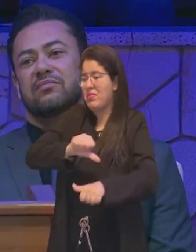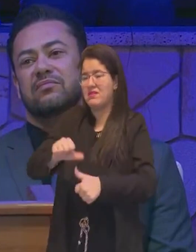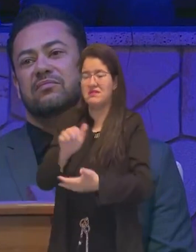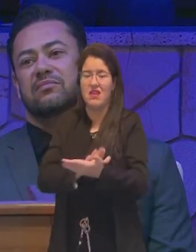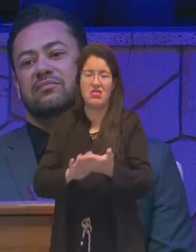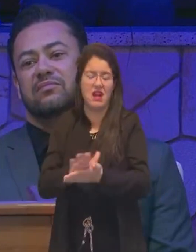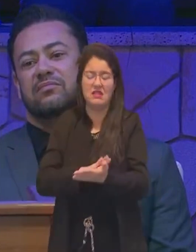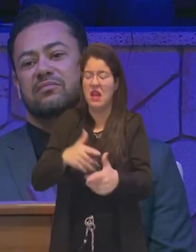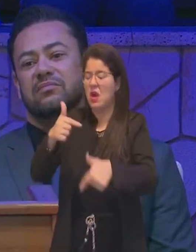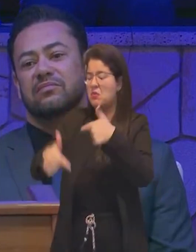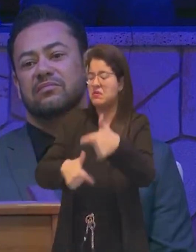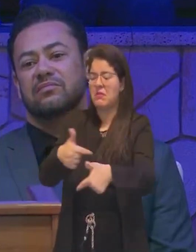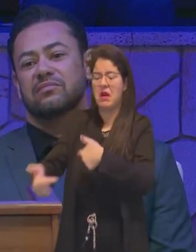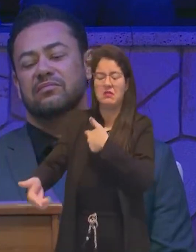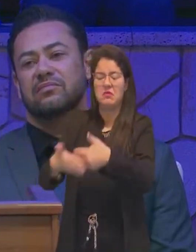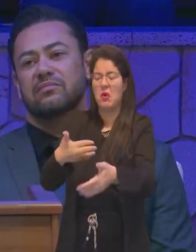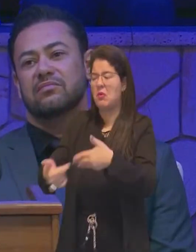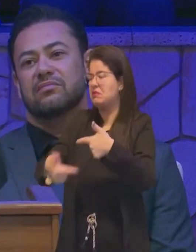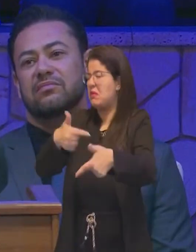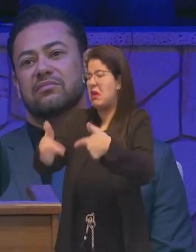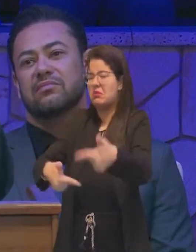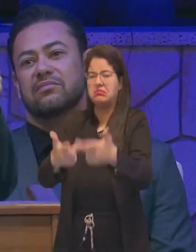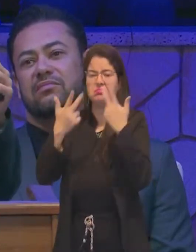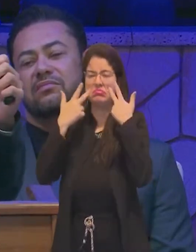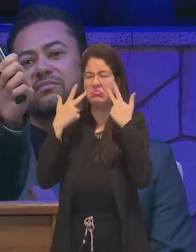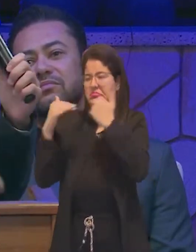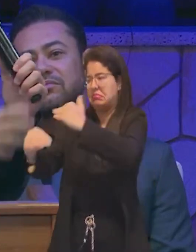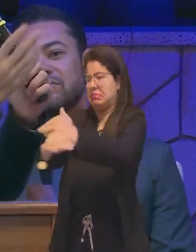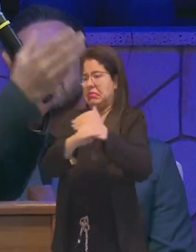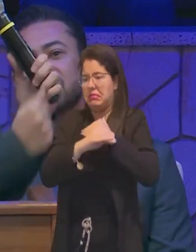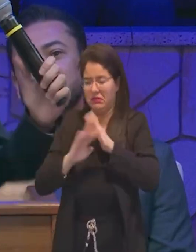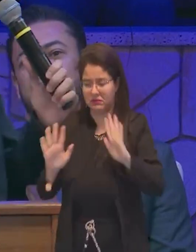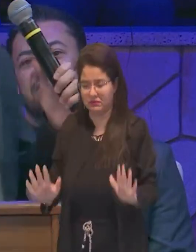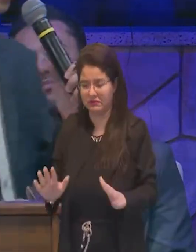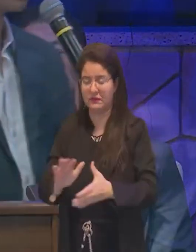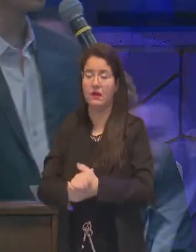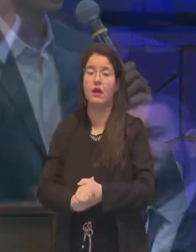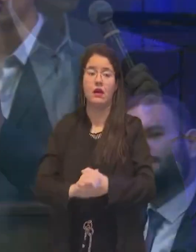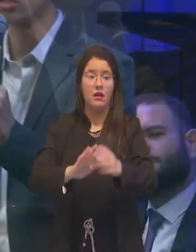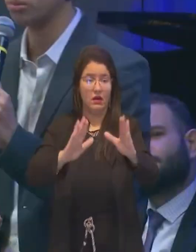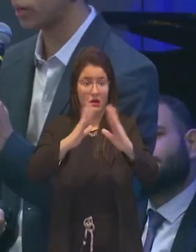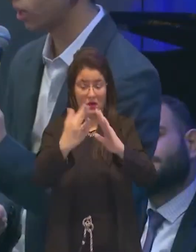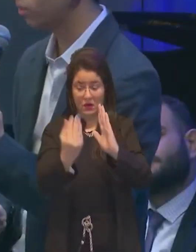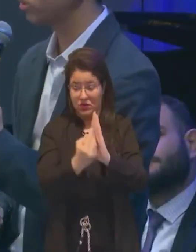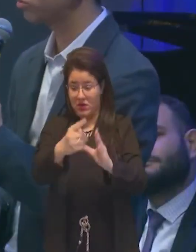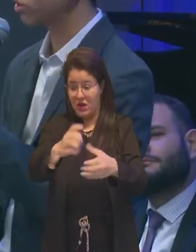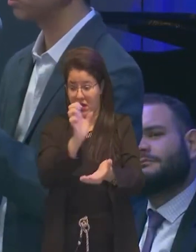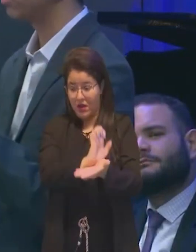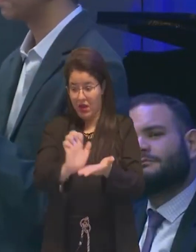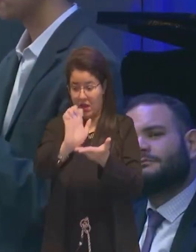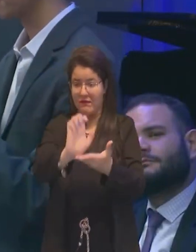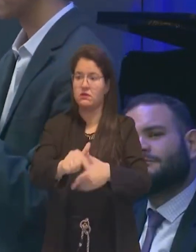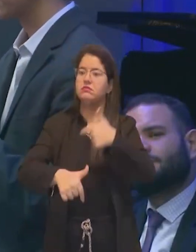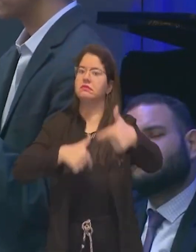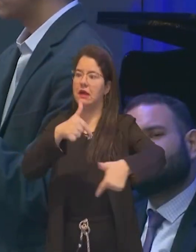trabalho qualquer. A igreja em Éfeso, ela estava trabalhando arduamente para a obra do